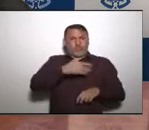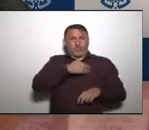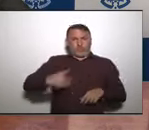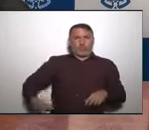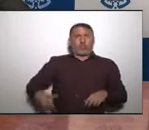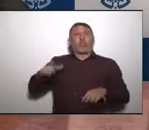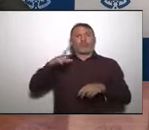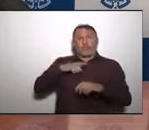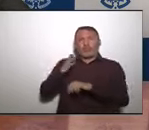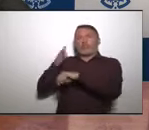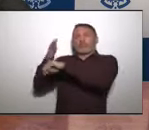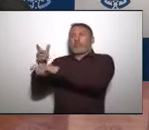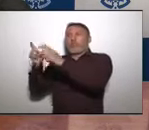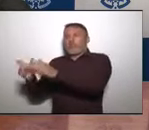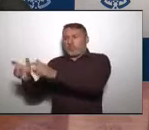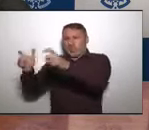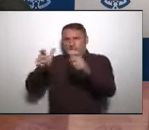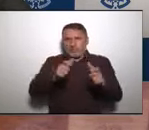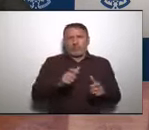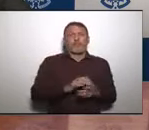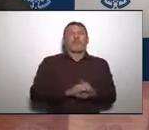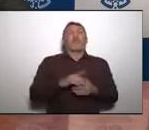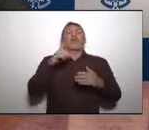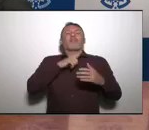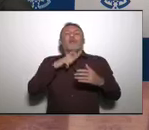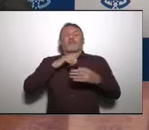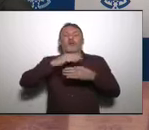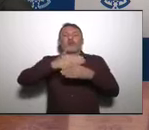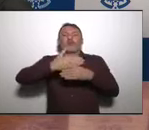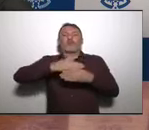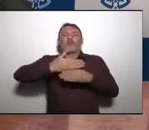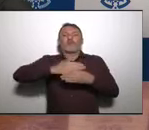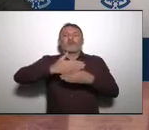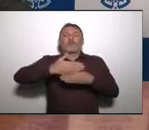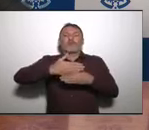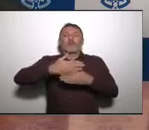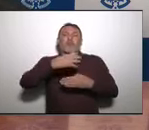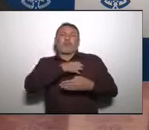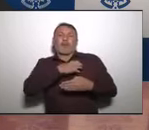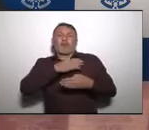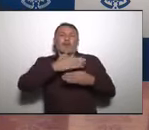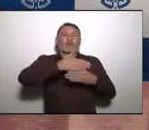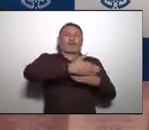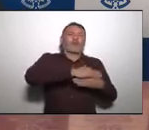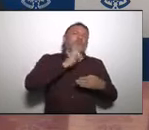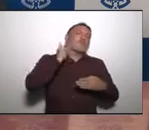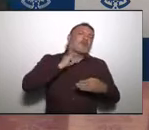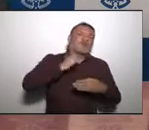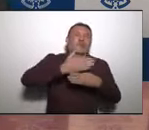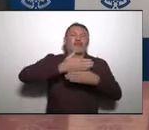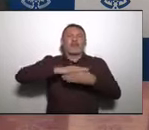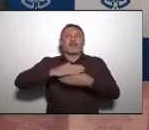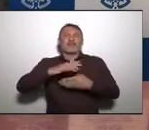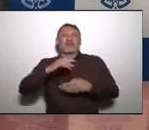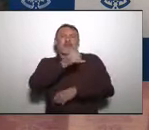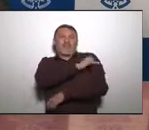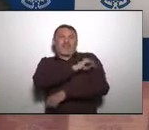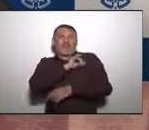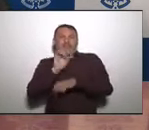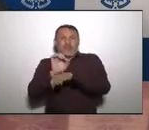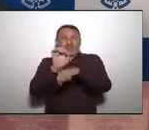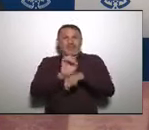divisas do estado, estamos pedindo ao município que faça a barreira sanitária, que faça a medição de